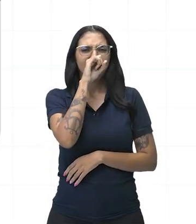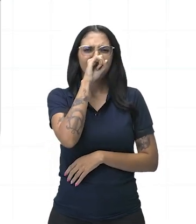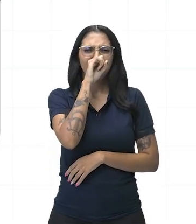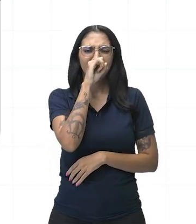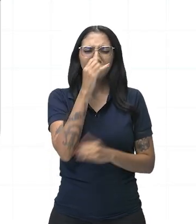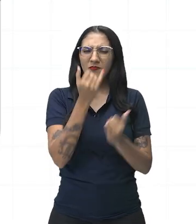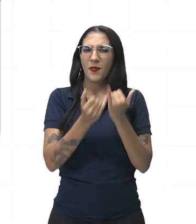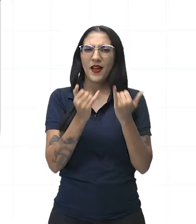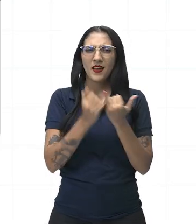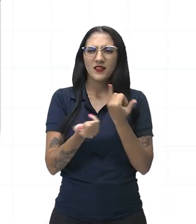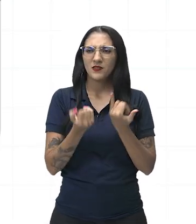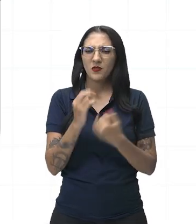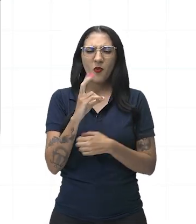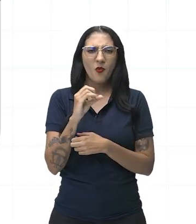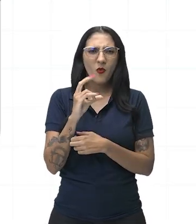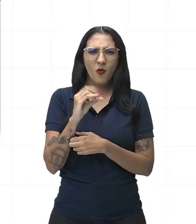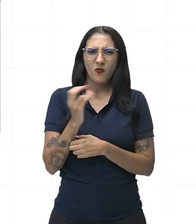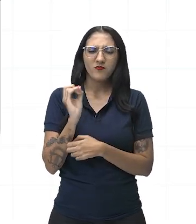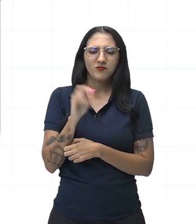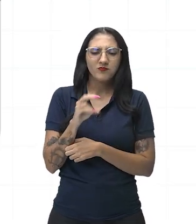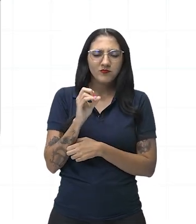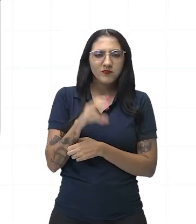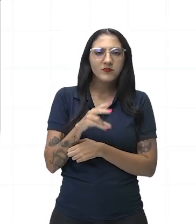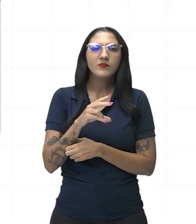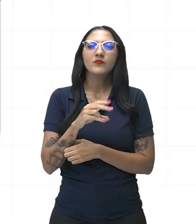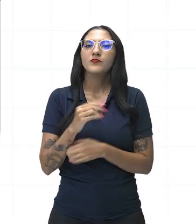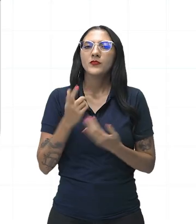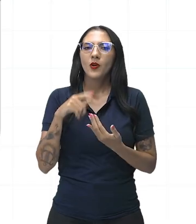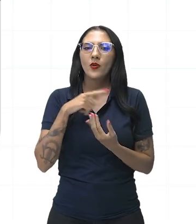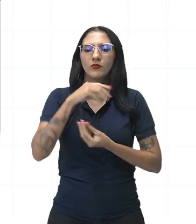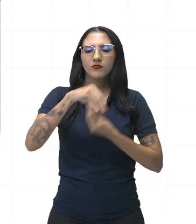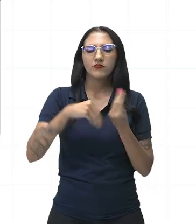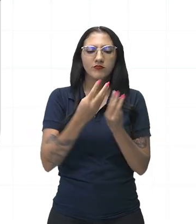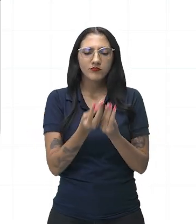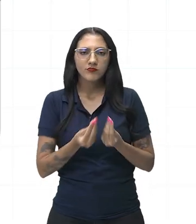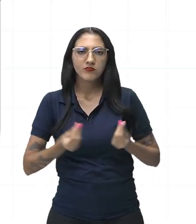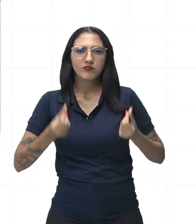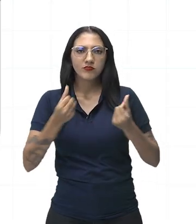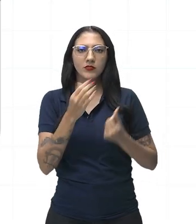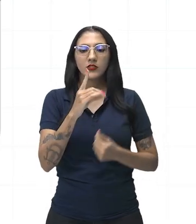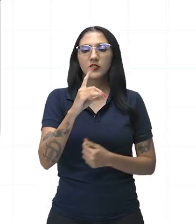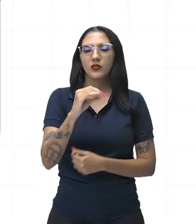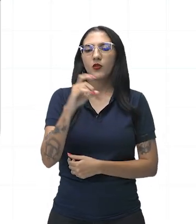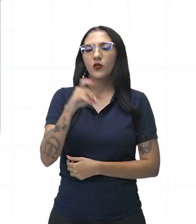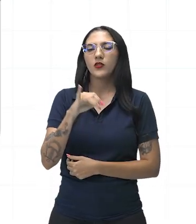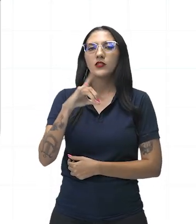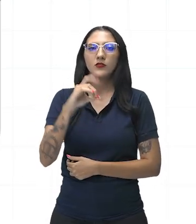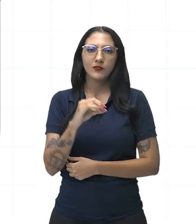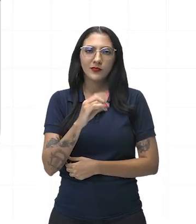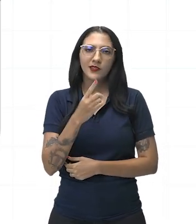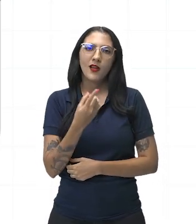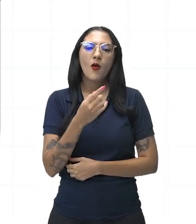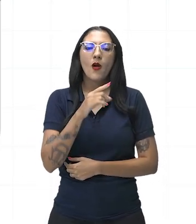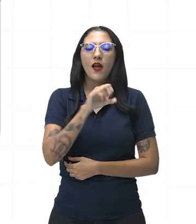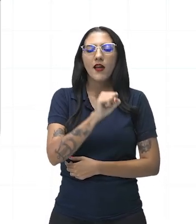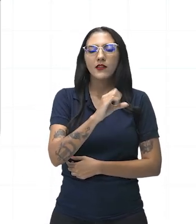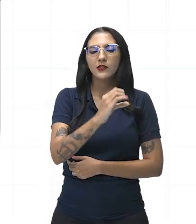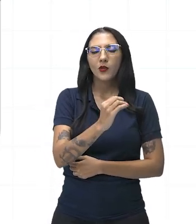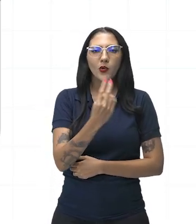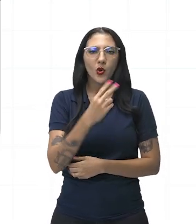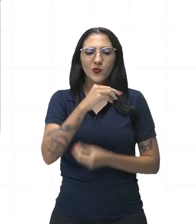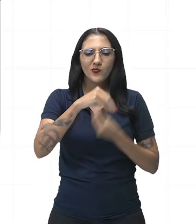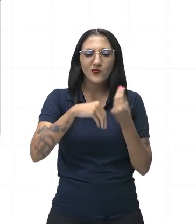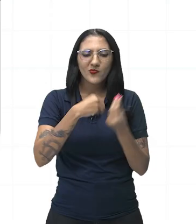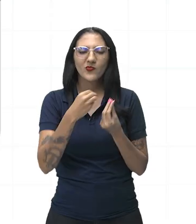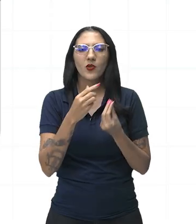ovo podre. E ele é formado pela dissolução do dióxido de enxofre, o SO2, em água, sendo